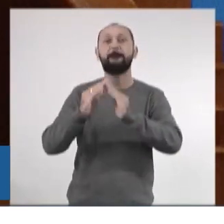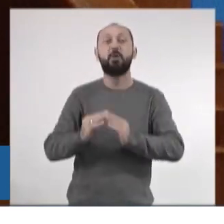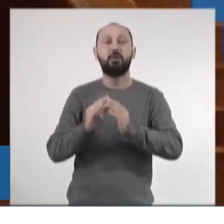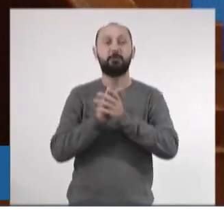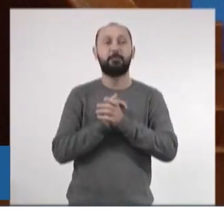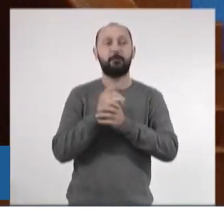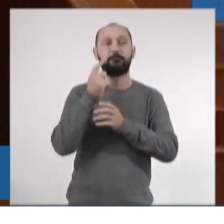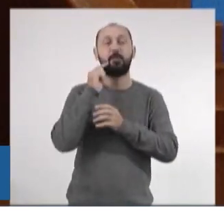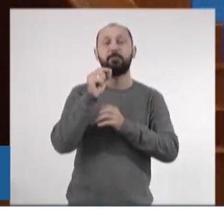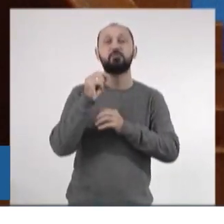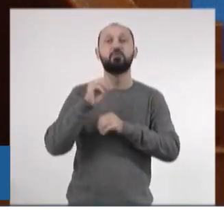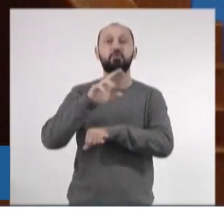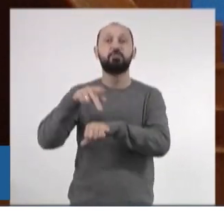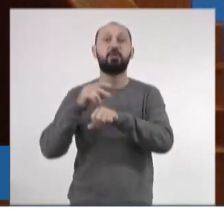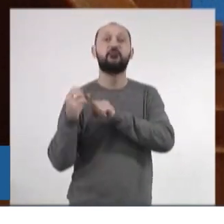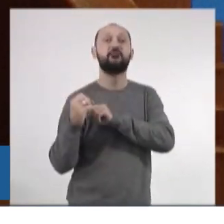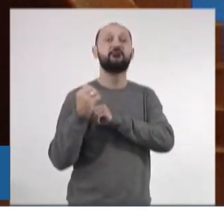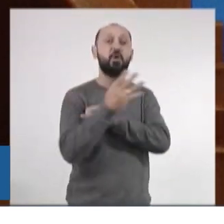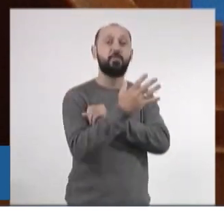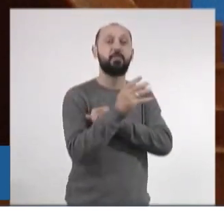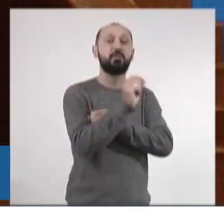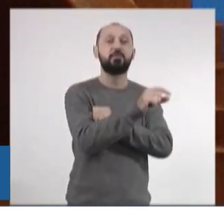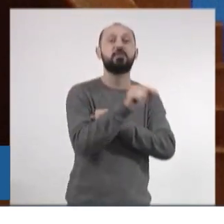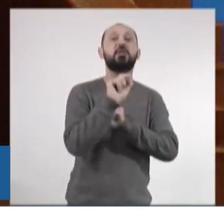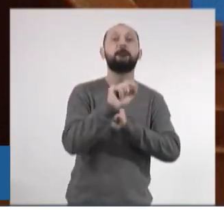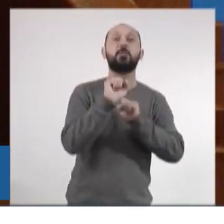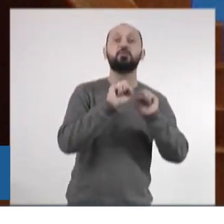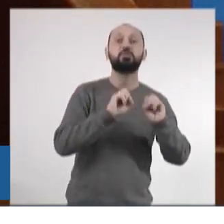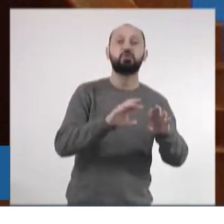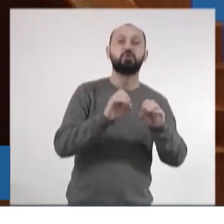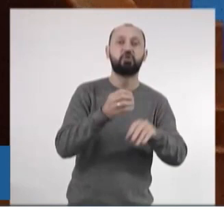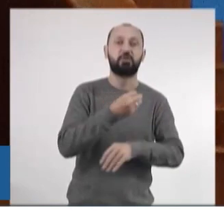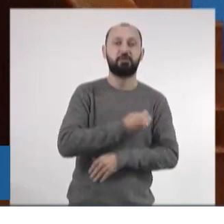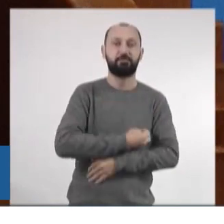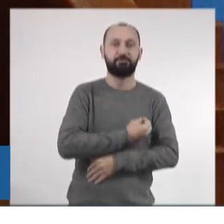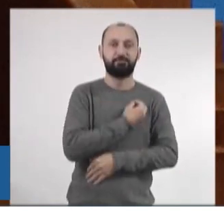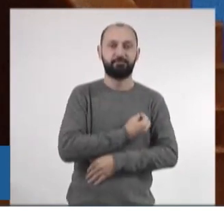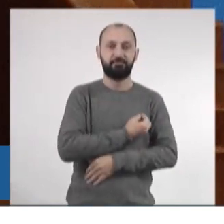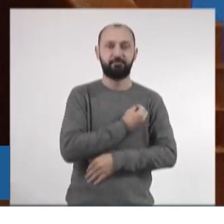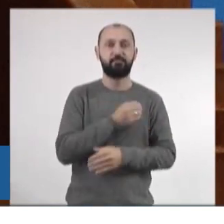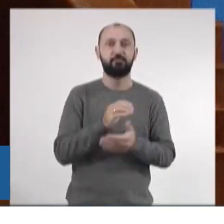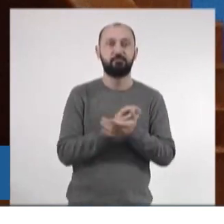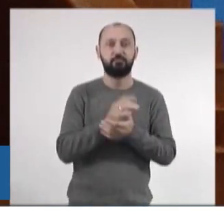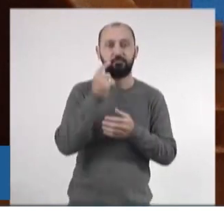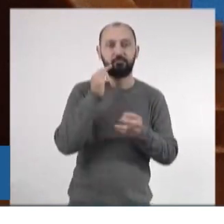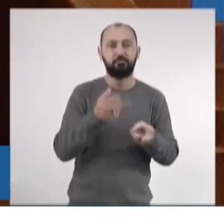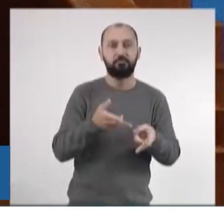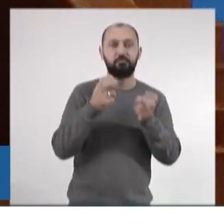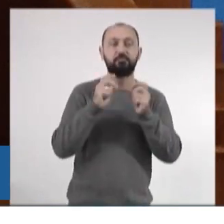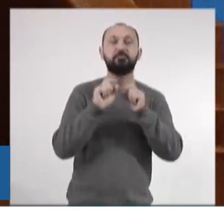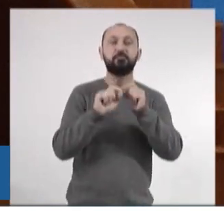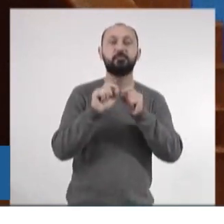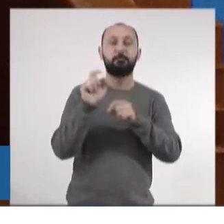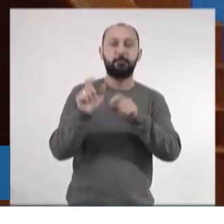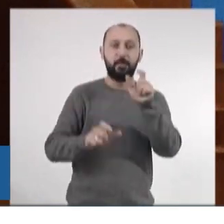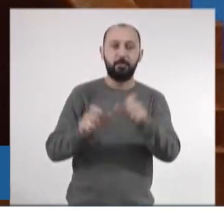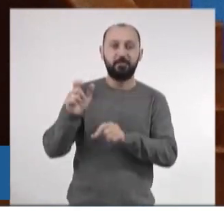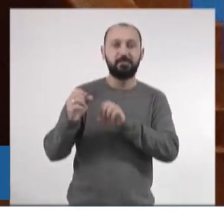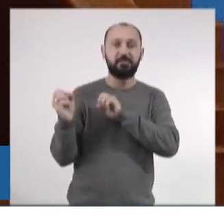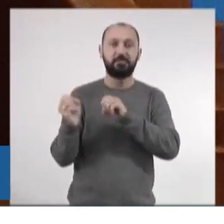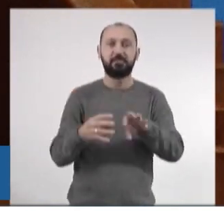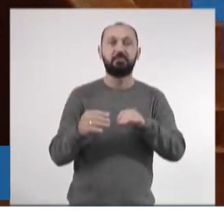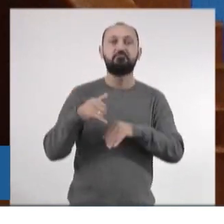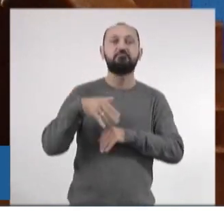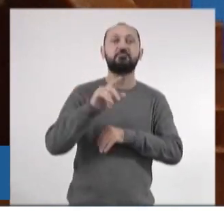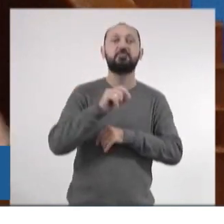um refugiado pode te ensinar sobre a vida? Né? Você vai perceber que, de repente, as pessoas ensinam muito